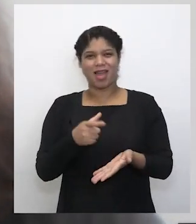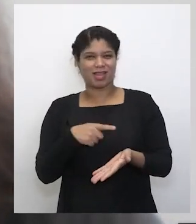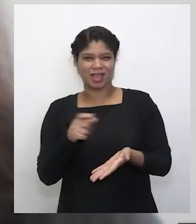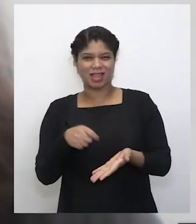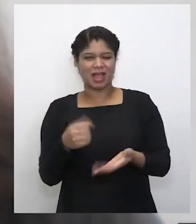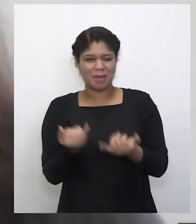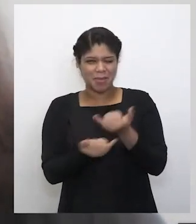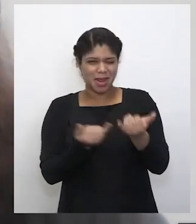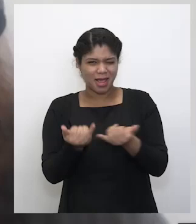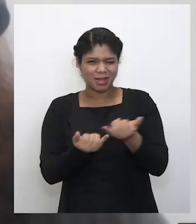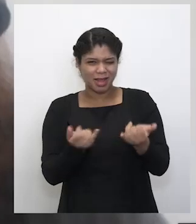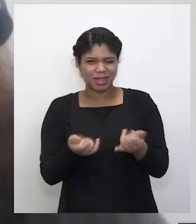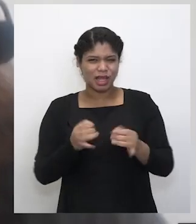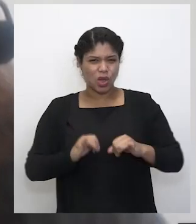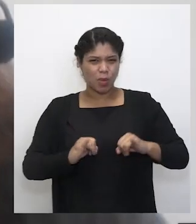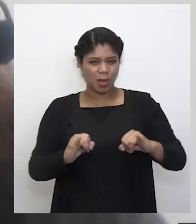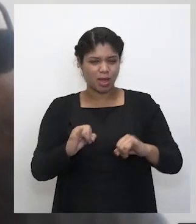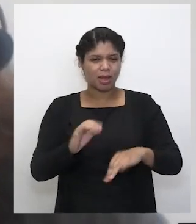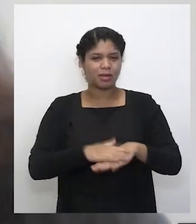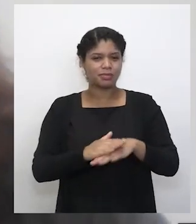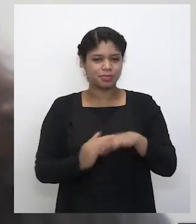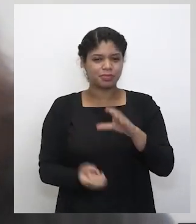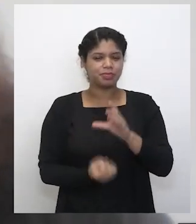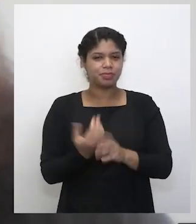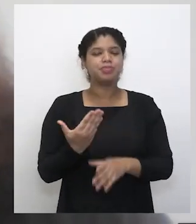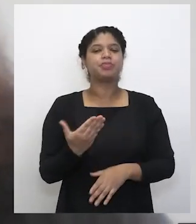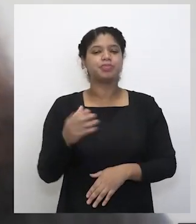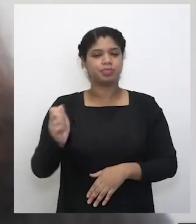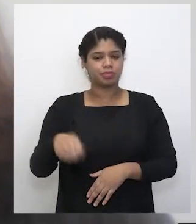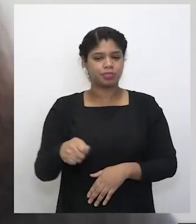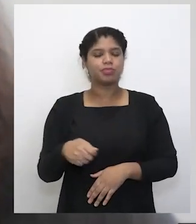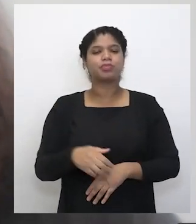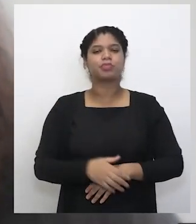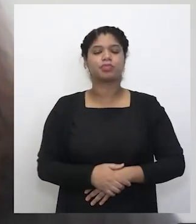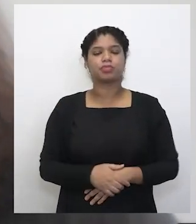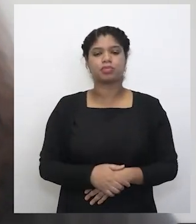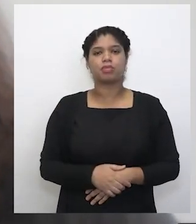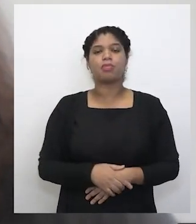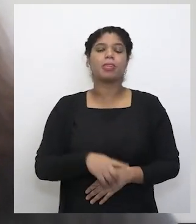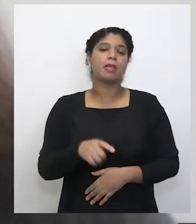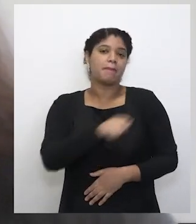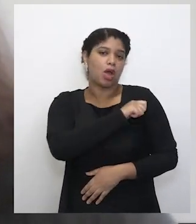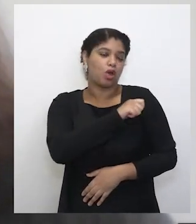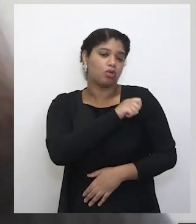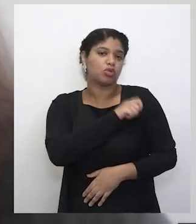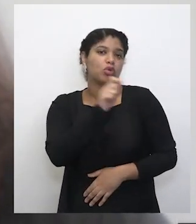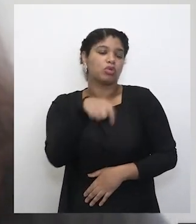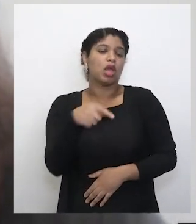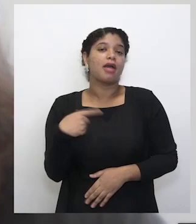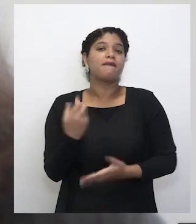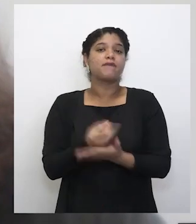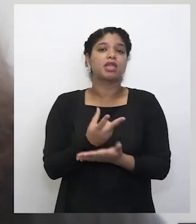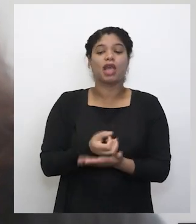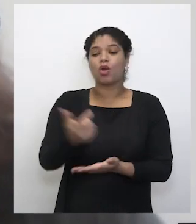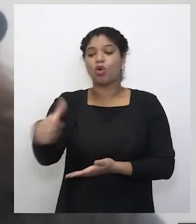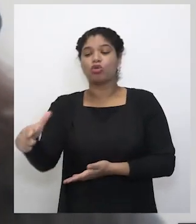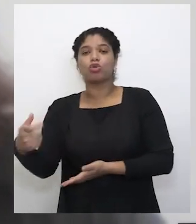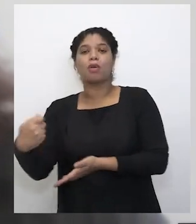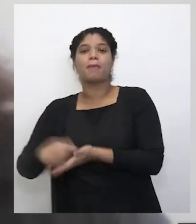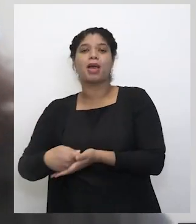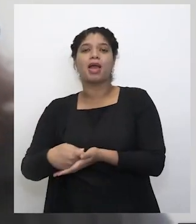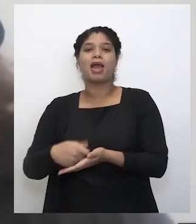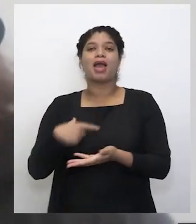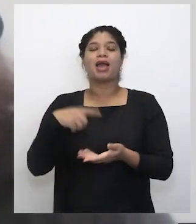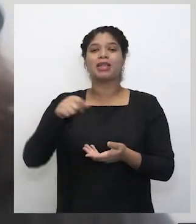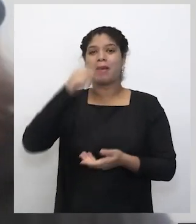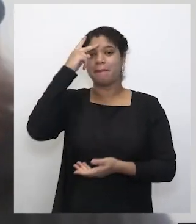fictício ali de brinquedo, né? Com eles, coloca um estudante vendendo, o outro comprando, o outro é o